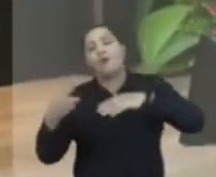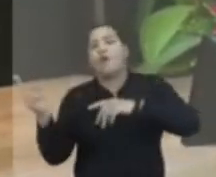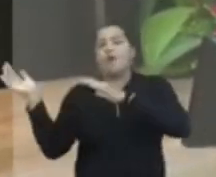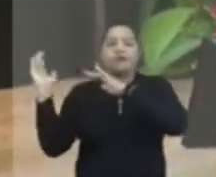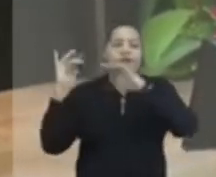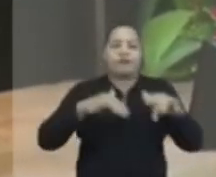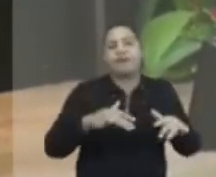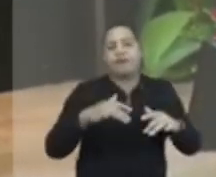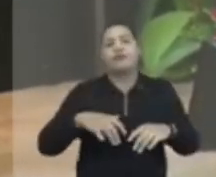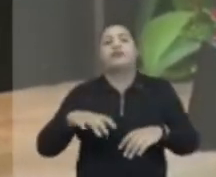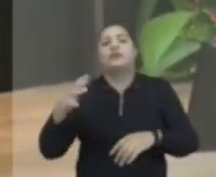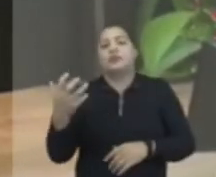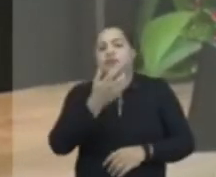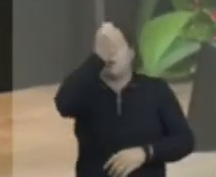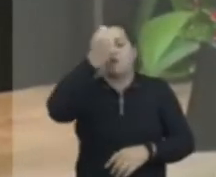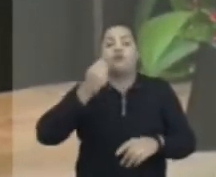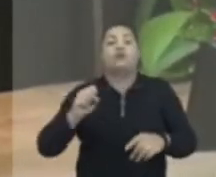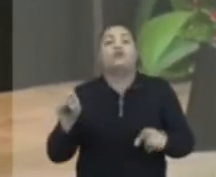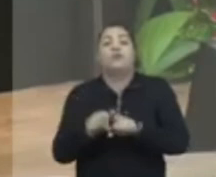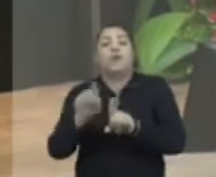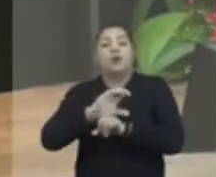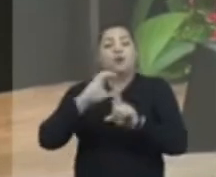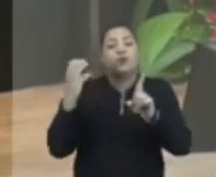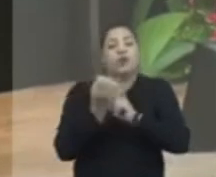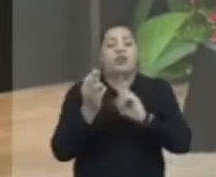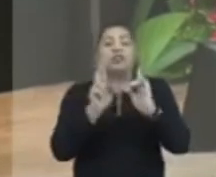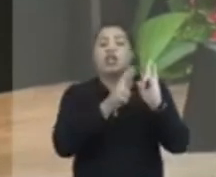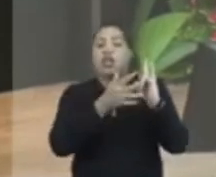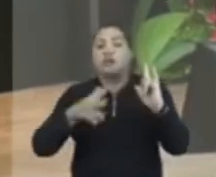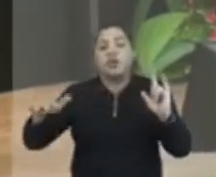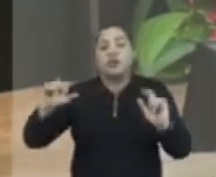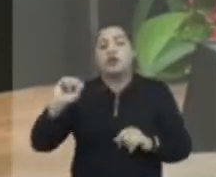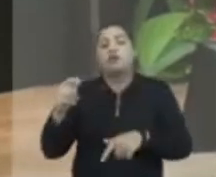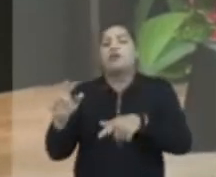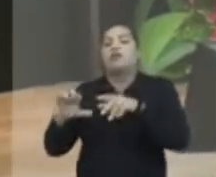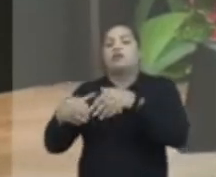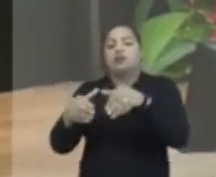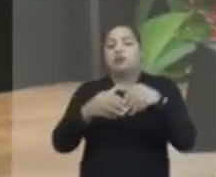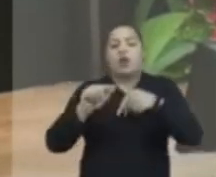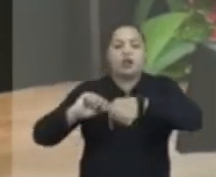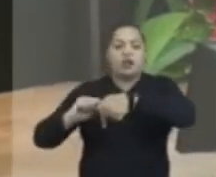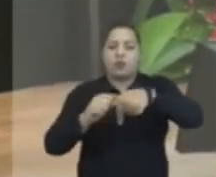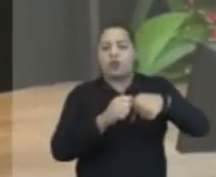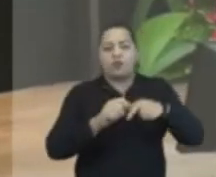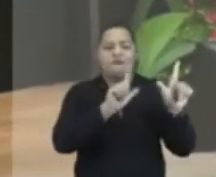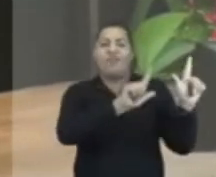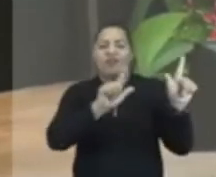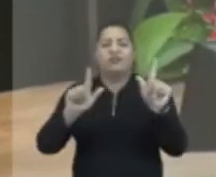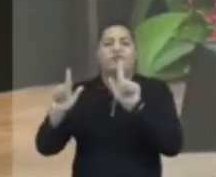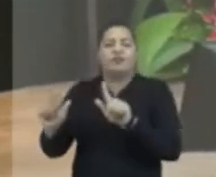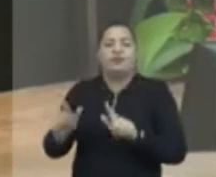de integrantes de comunidades ribeirinhas e quilombolas paraenses. A exposição está sendo lançada hoje